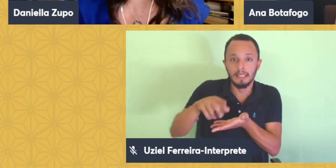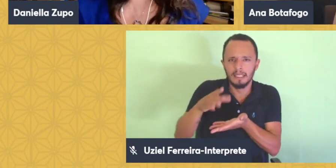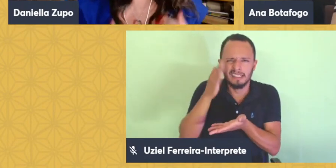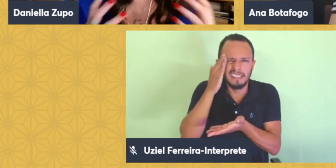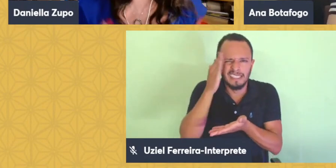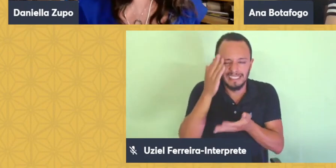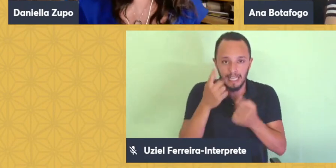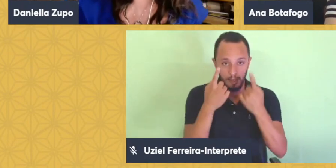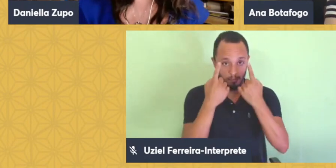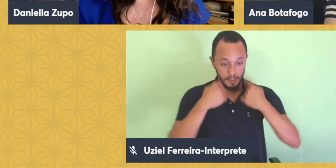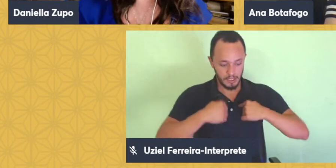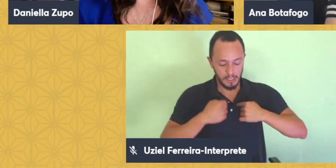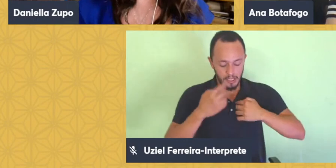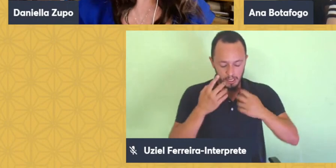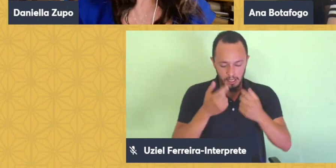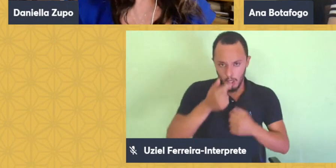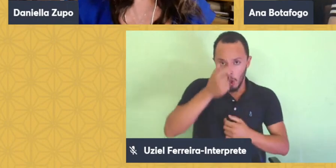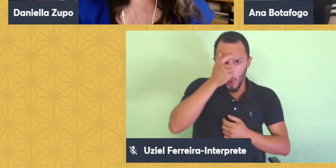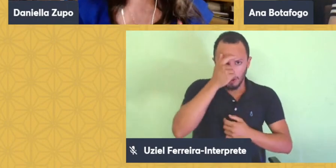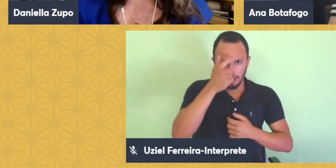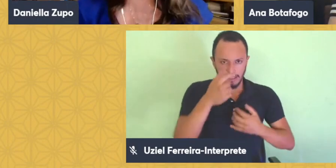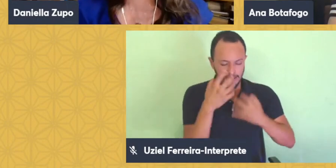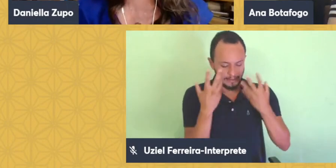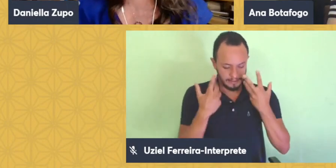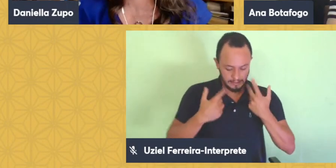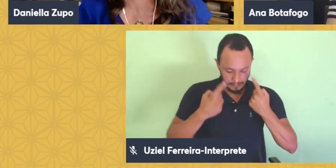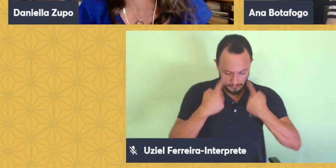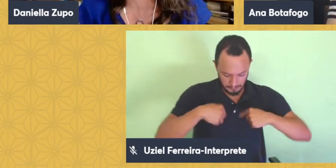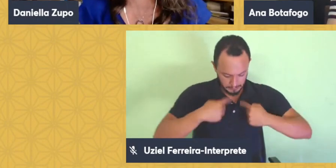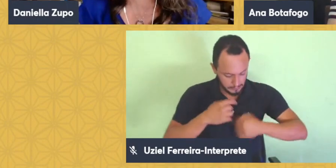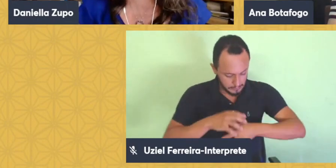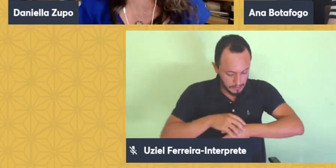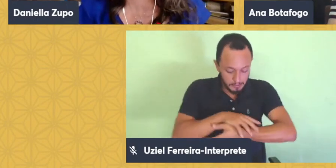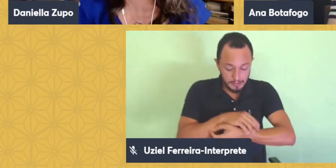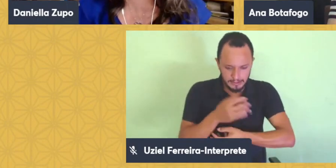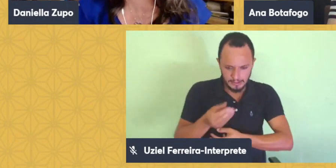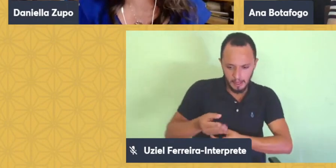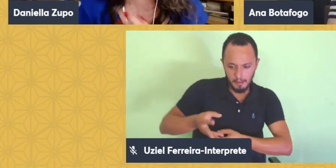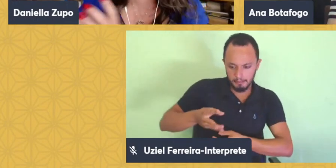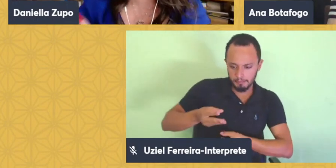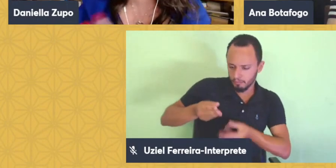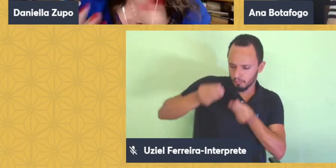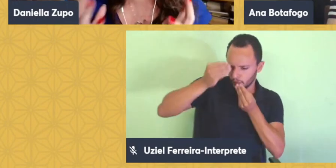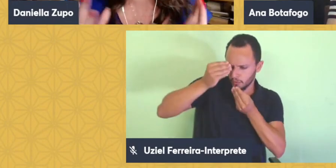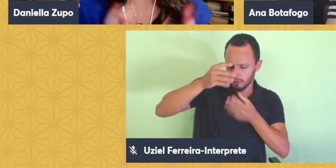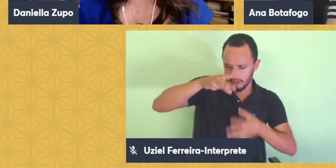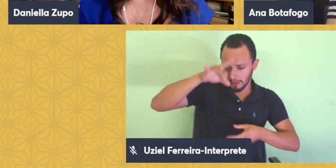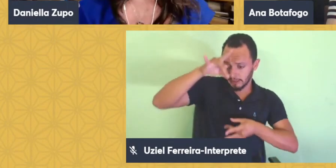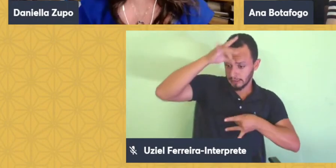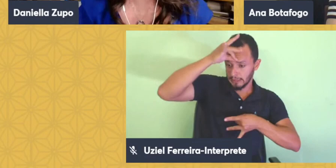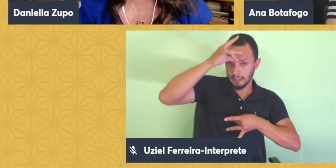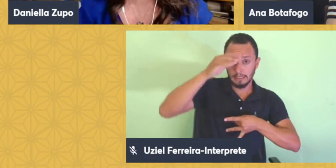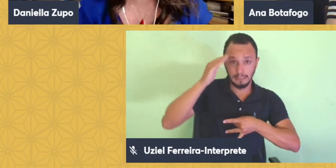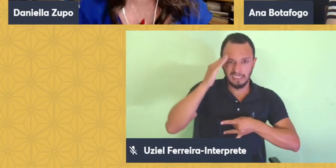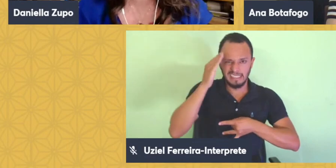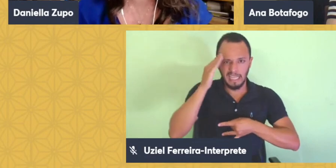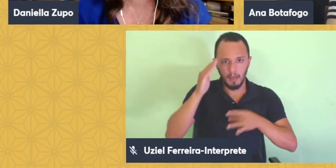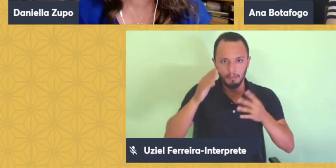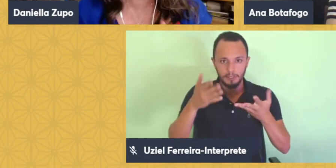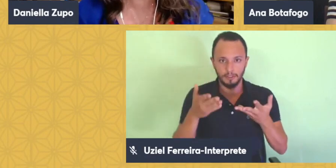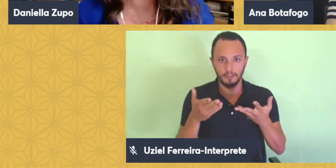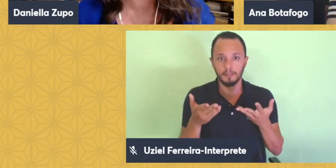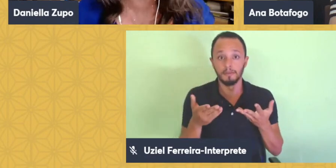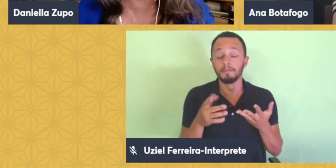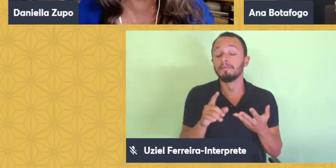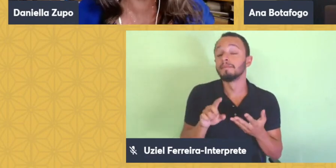corporal é extraordinária eu queria trazer um pouco a conversa para esse lugar aproveitar e acho que todo mundo tá